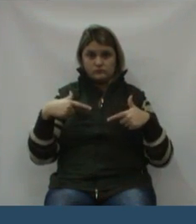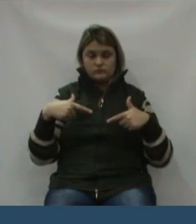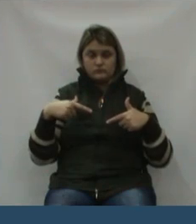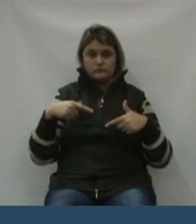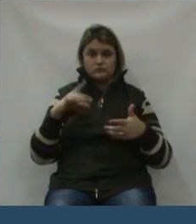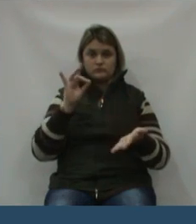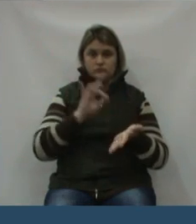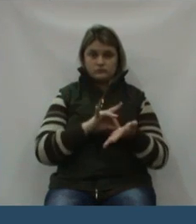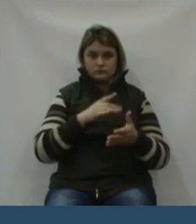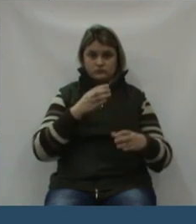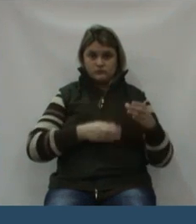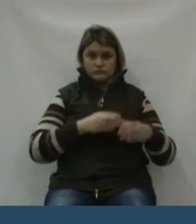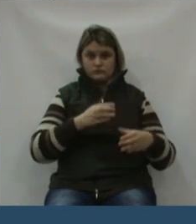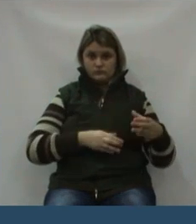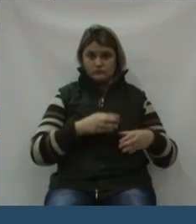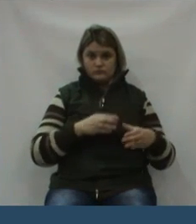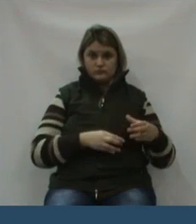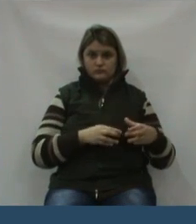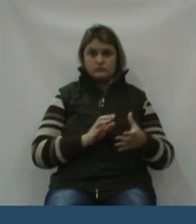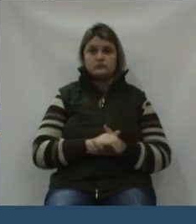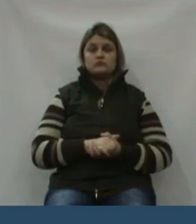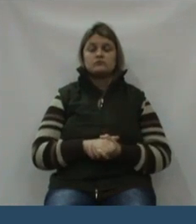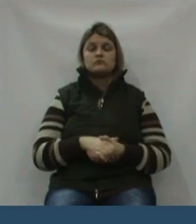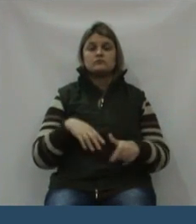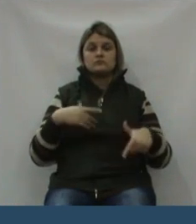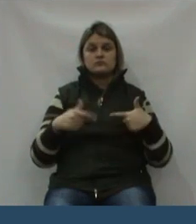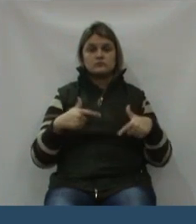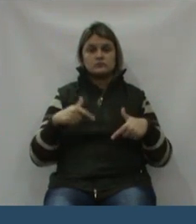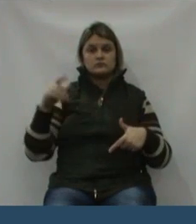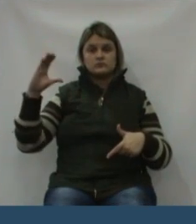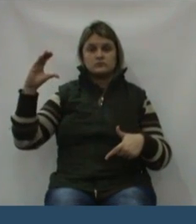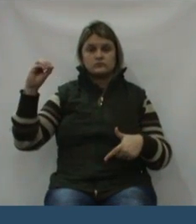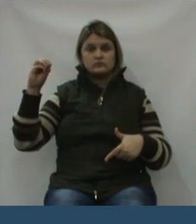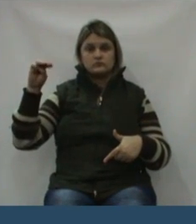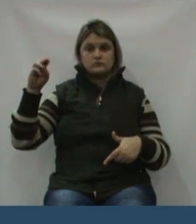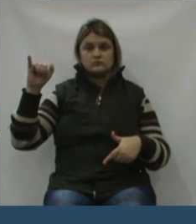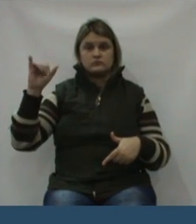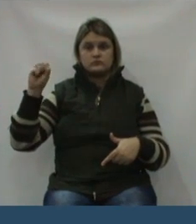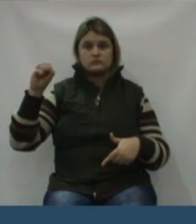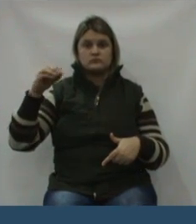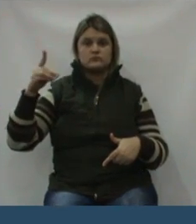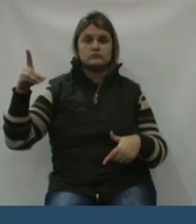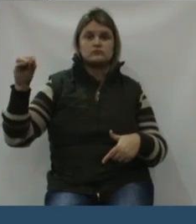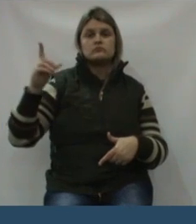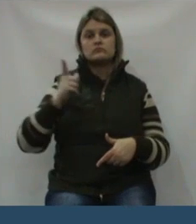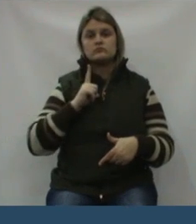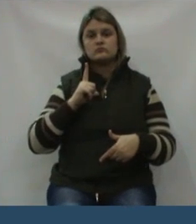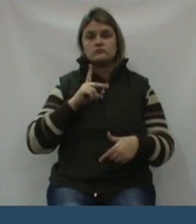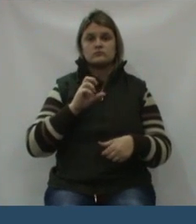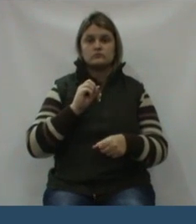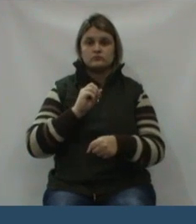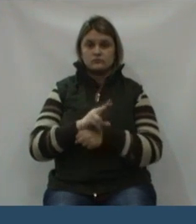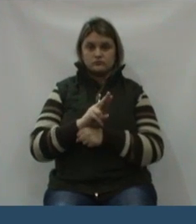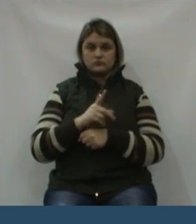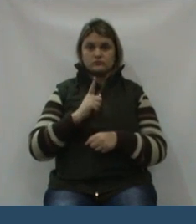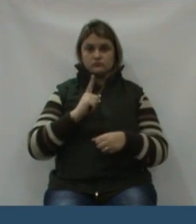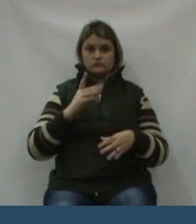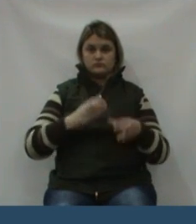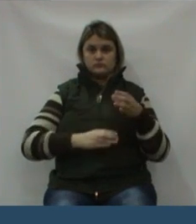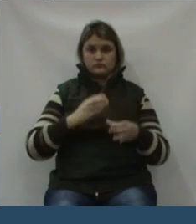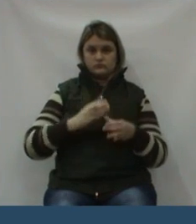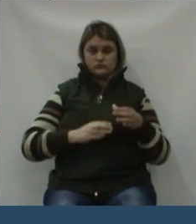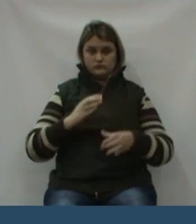cargo efetivo, os concursados, e os cargos em comissão a serem preenchidos por servidores de carreira, nos